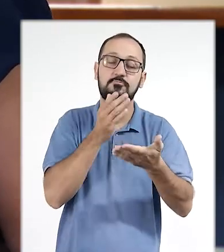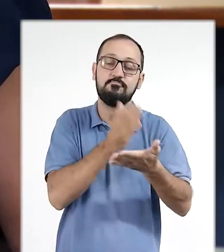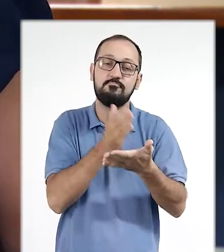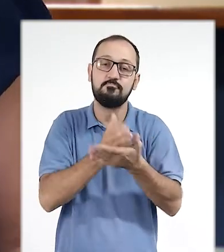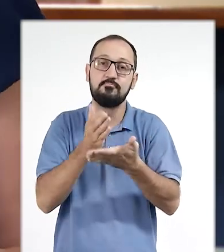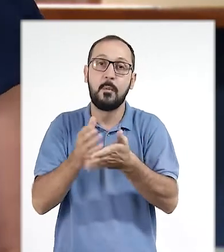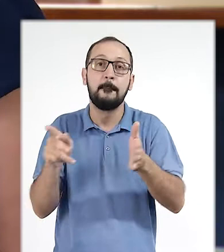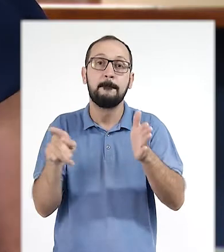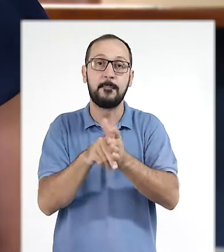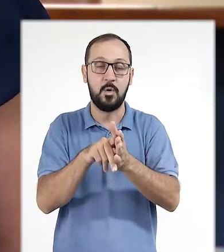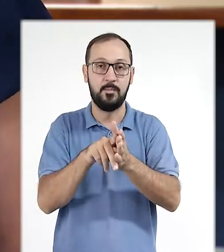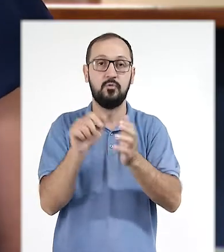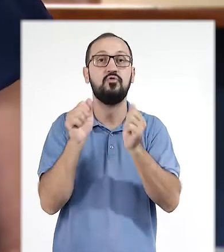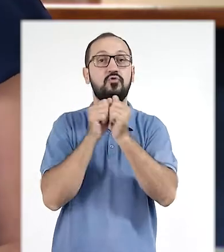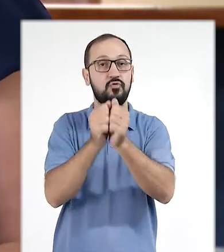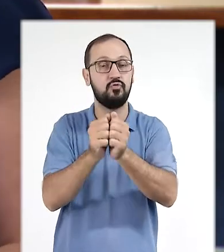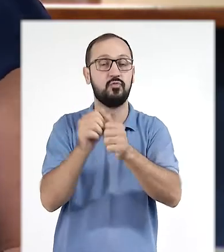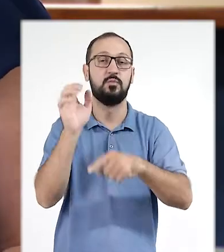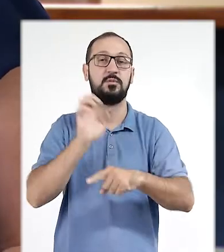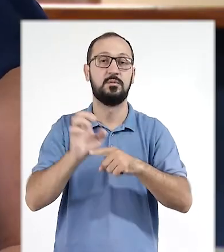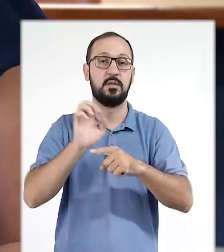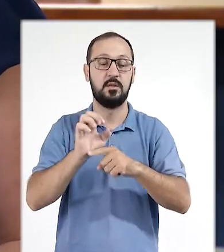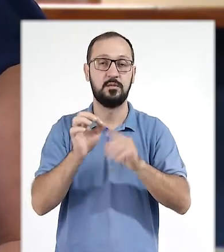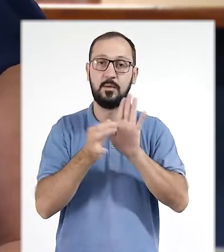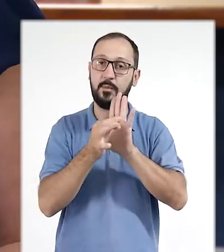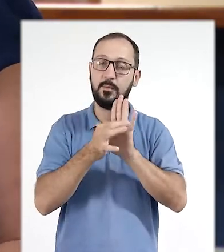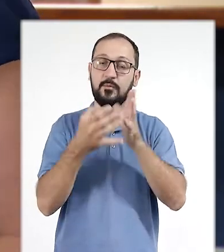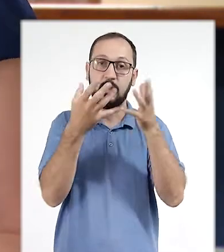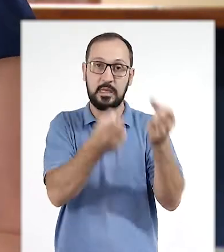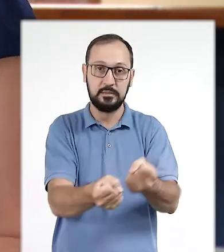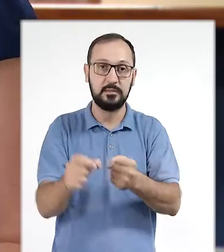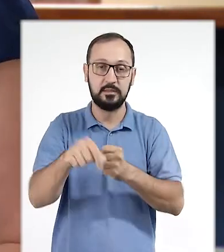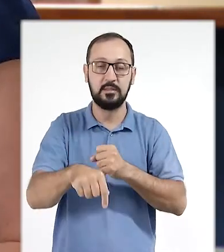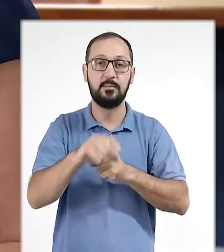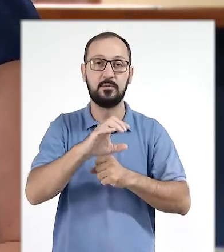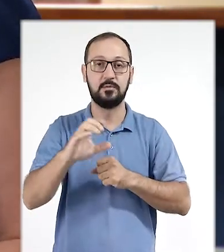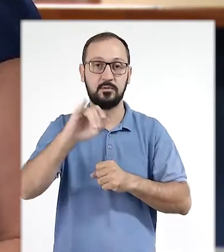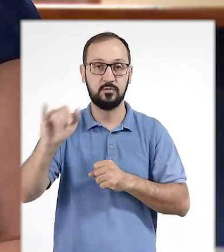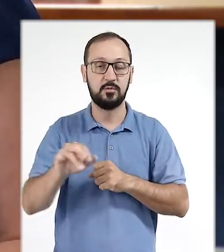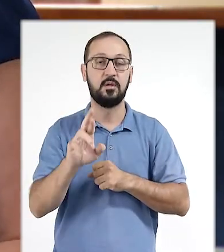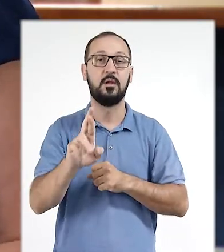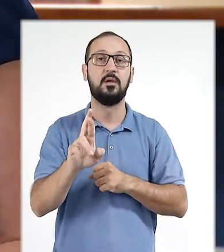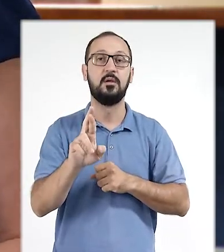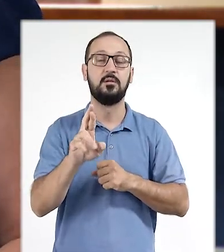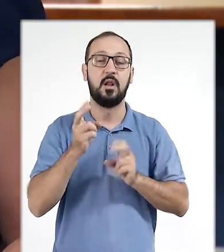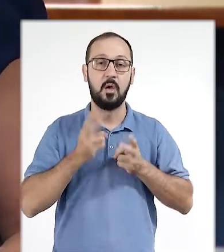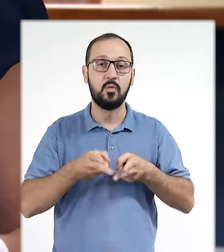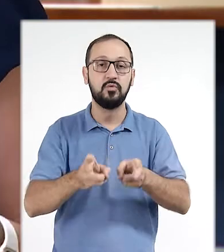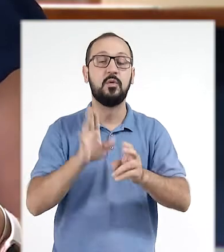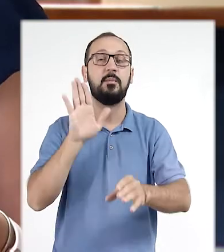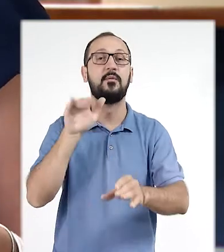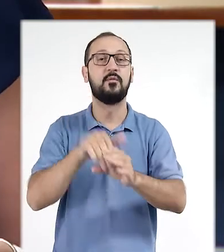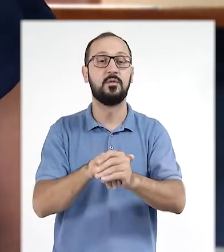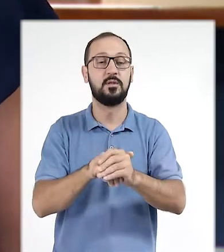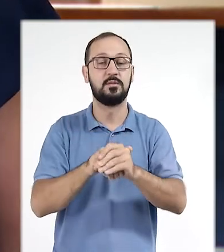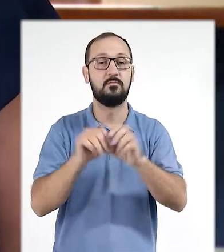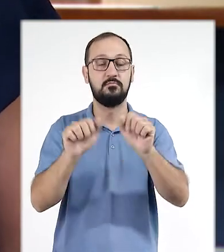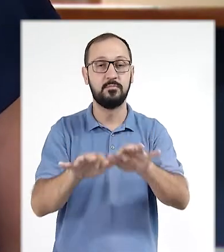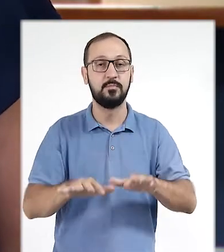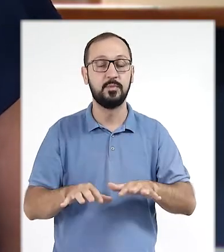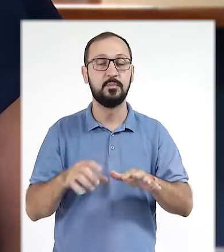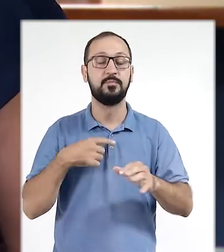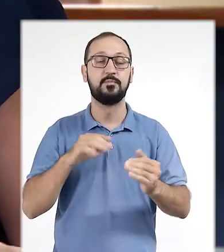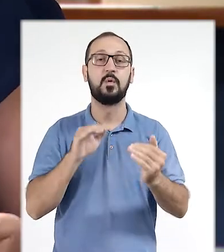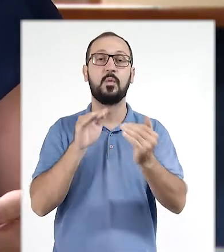contribuintes com o Estado. Essa proposta recebeu parecer favorável aqui da CCJR e ela segue para votação